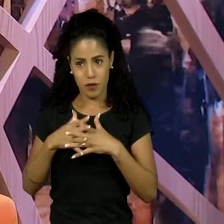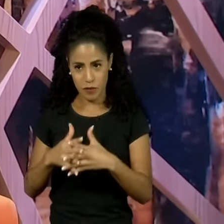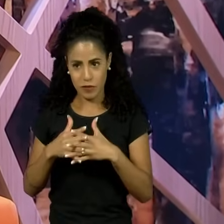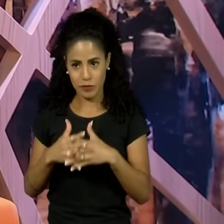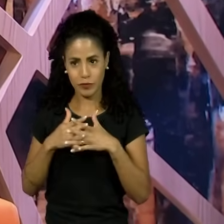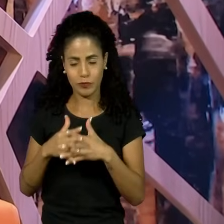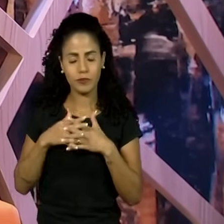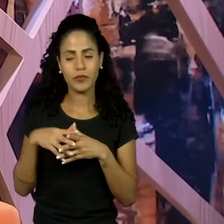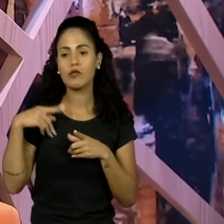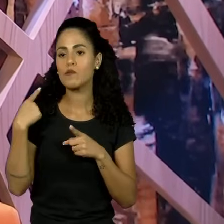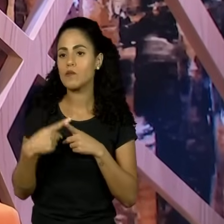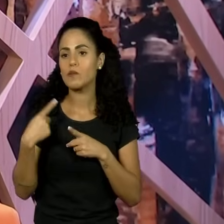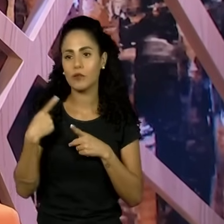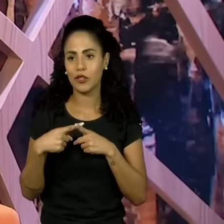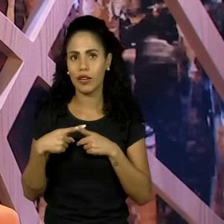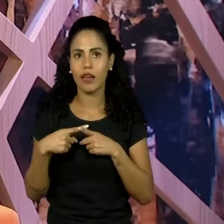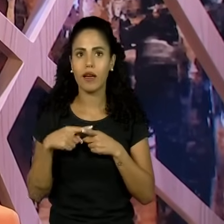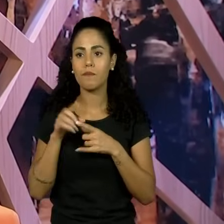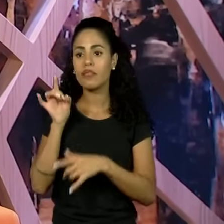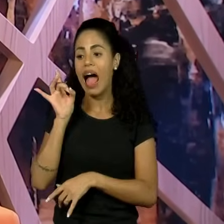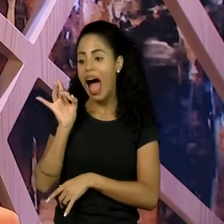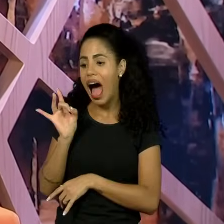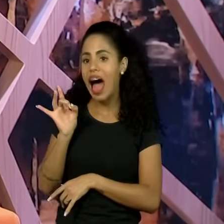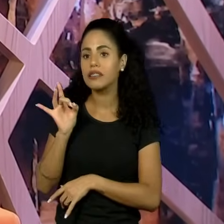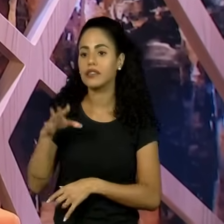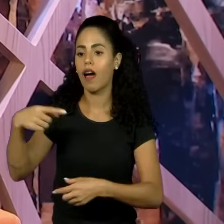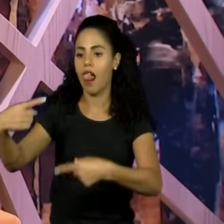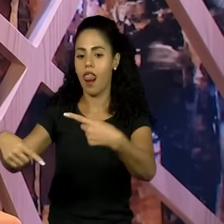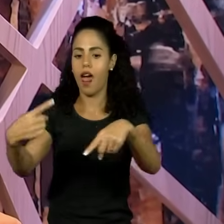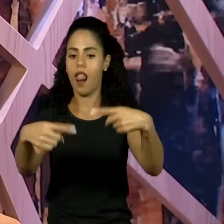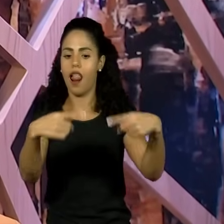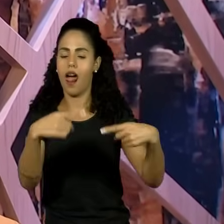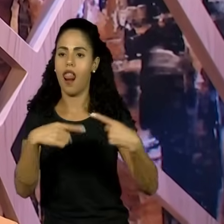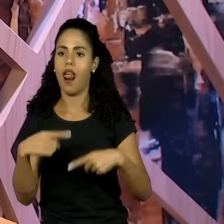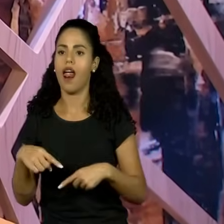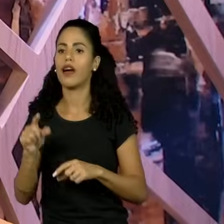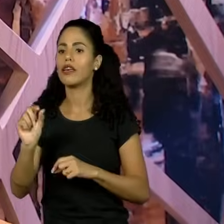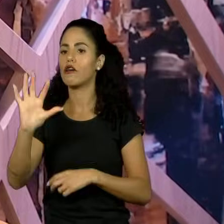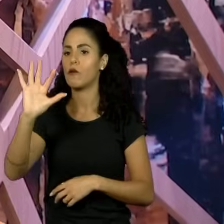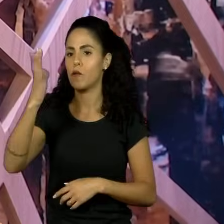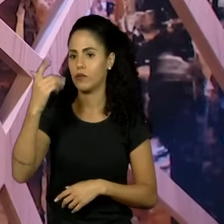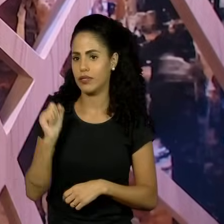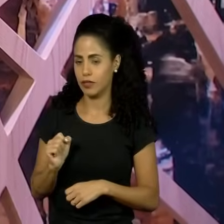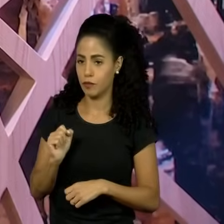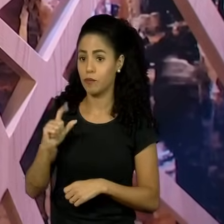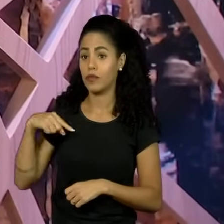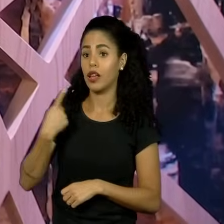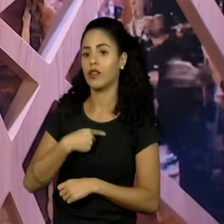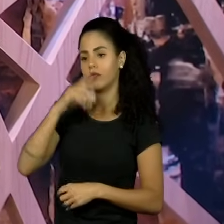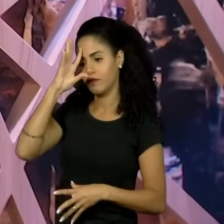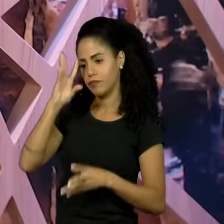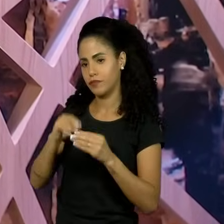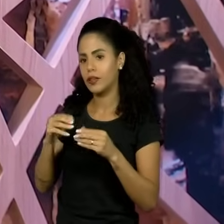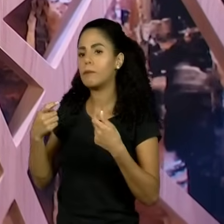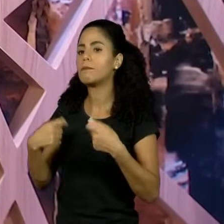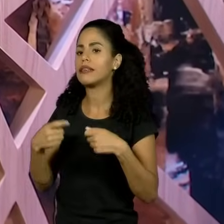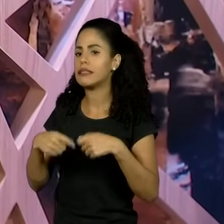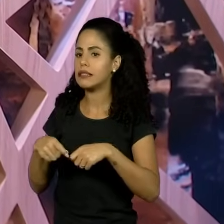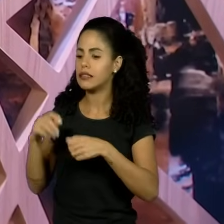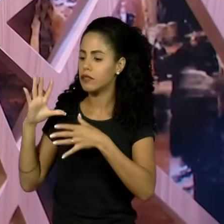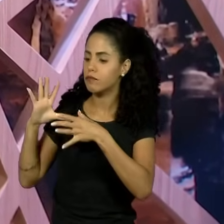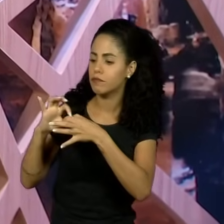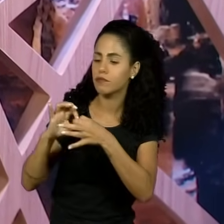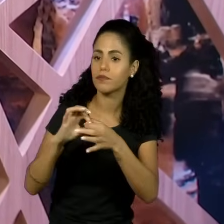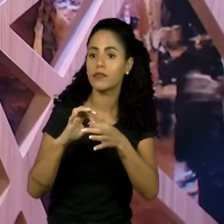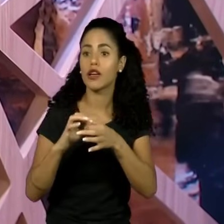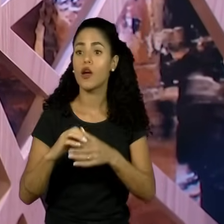complexa, porque não pode ser só a polêmica que eu acho que a frase gerou. Eu acho que a gente precisa entender o contexto dela. Para começar, a gente está